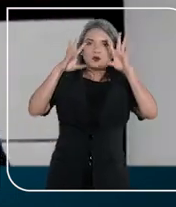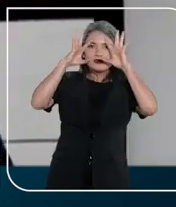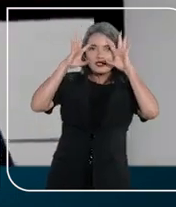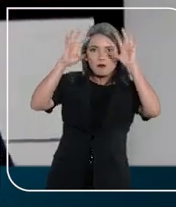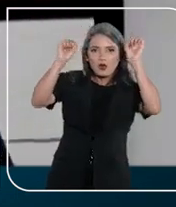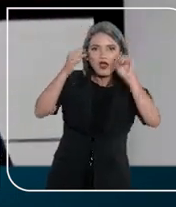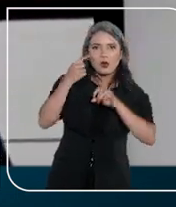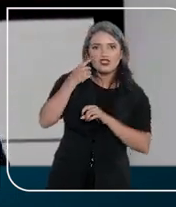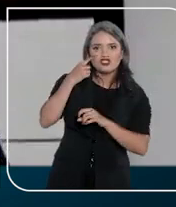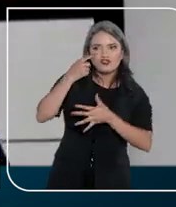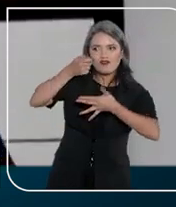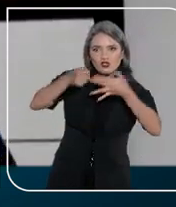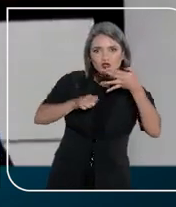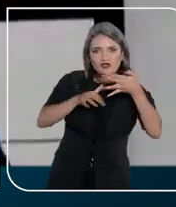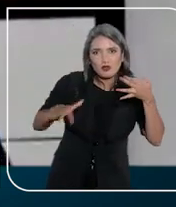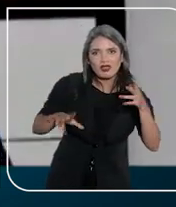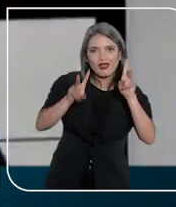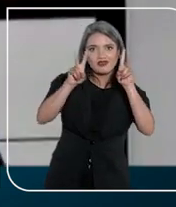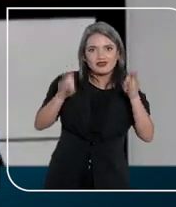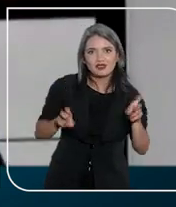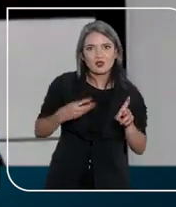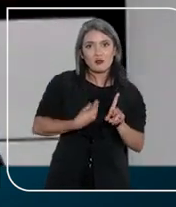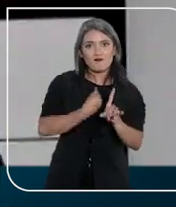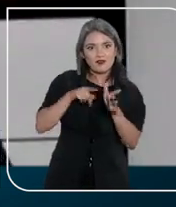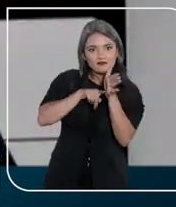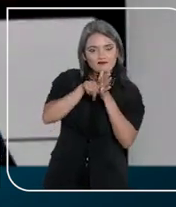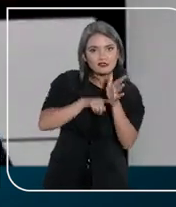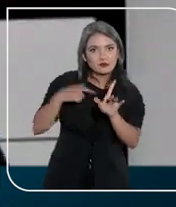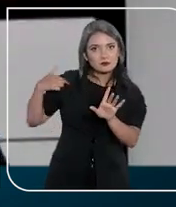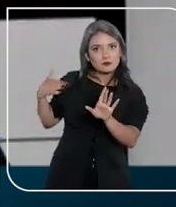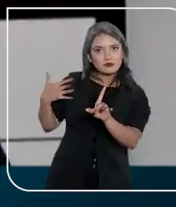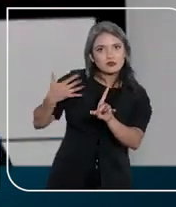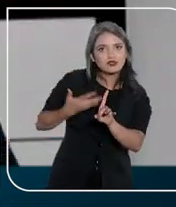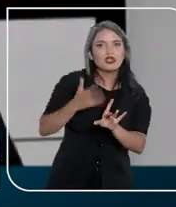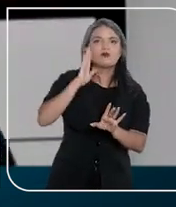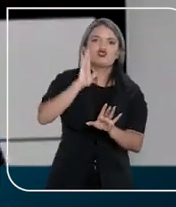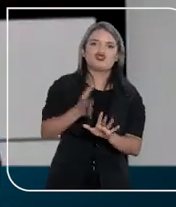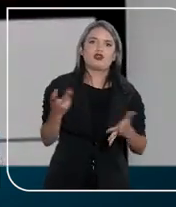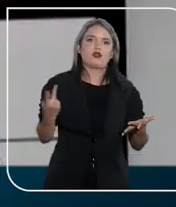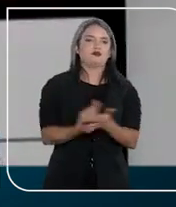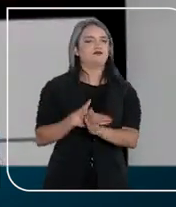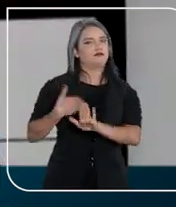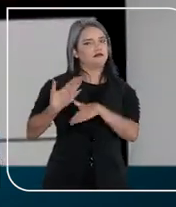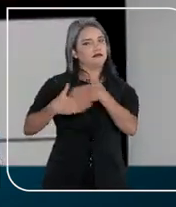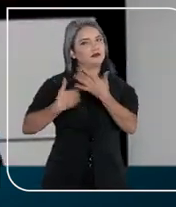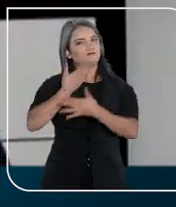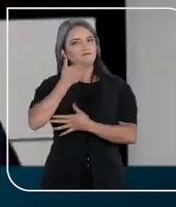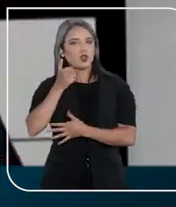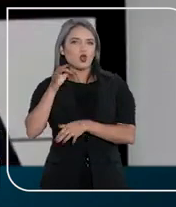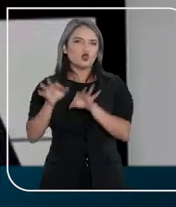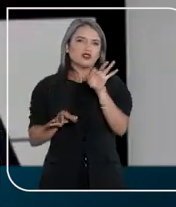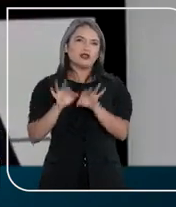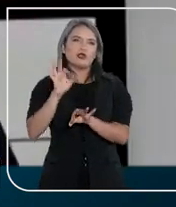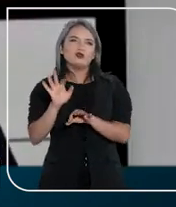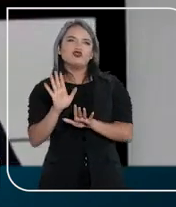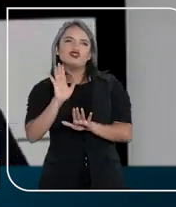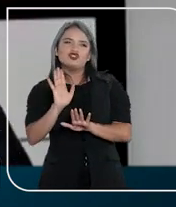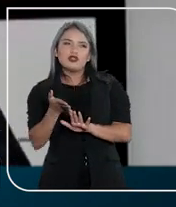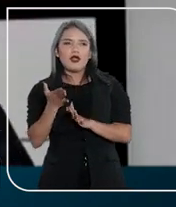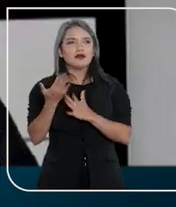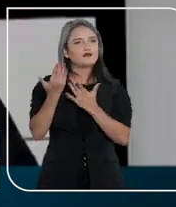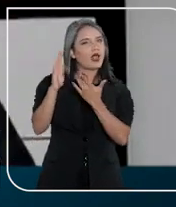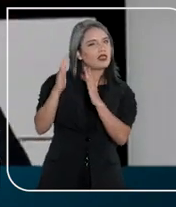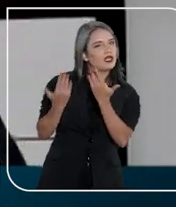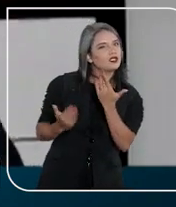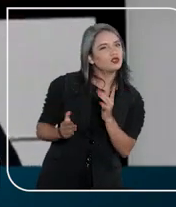à investigação social já é fruto de muita evolução, de muito amadurecimento do próprio Poder Judiciário, que reconhece que,